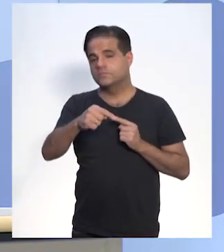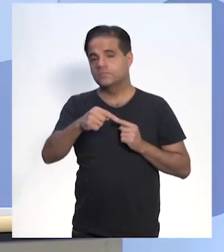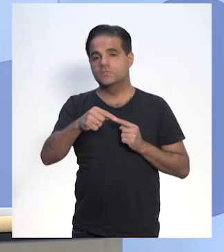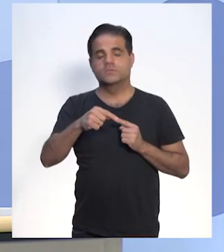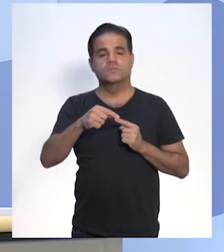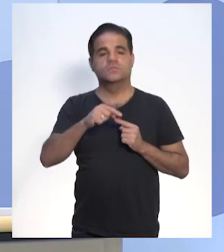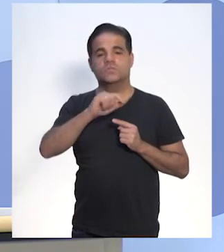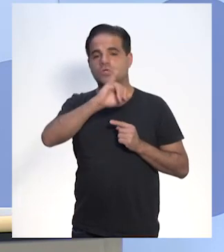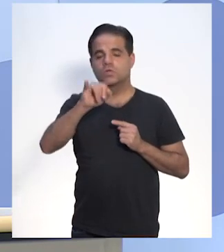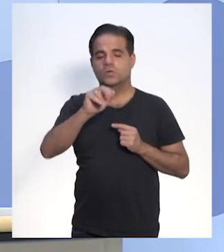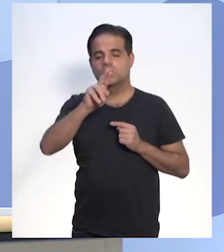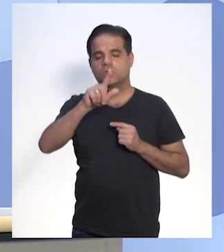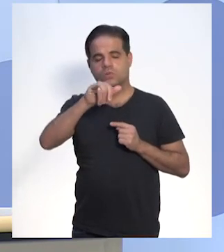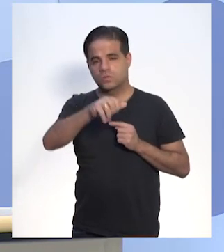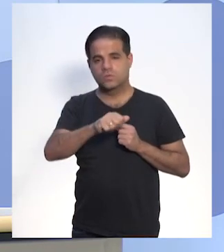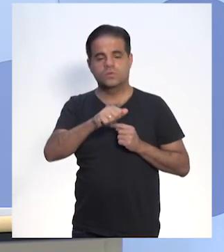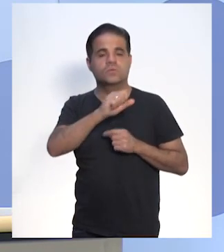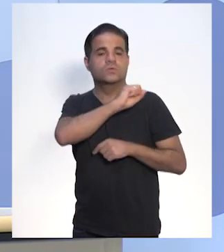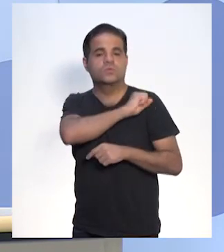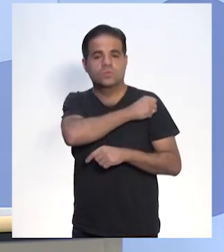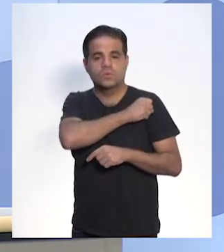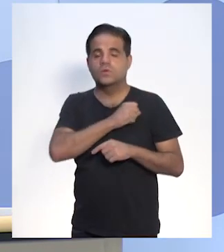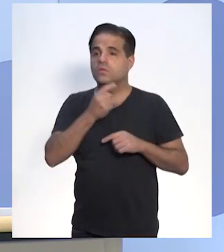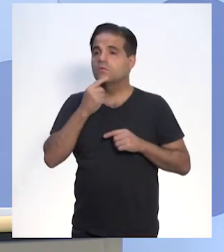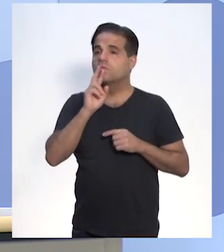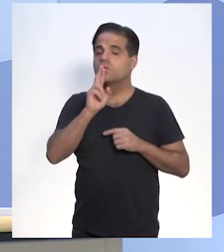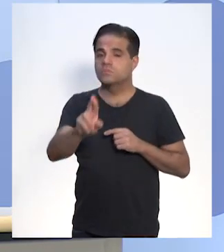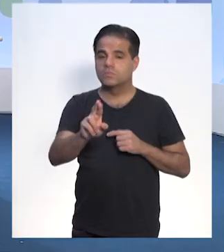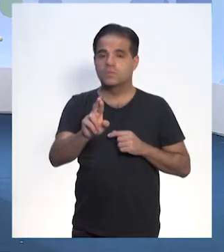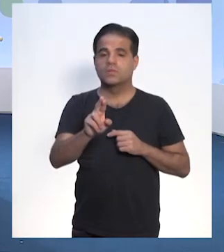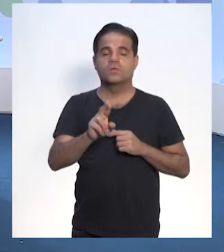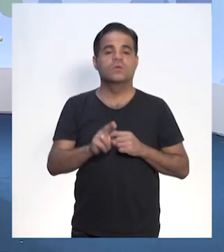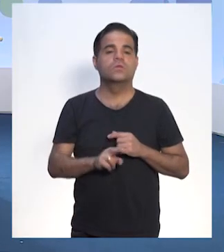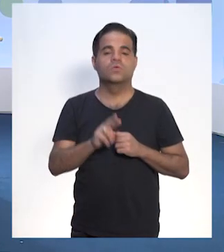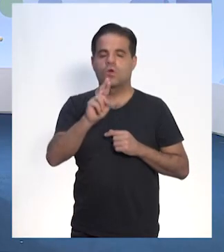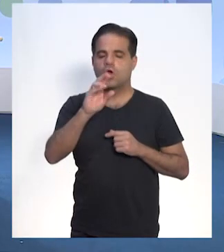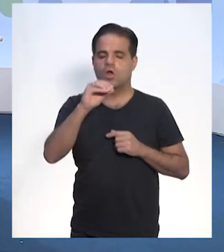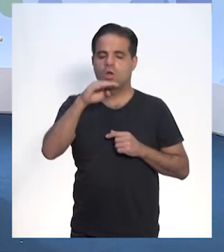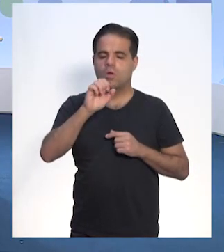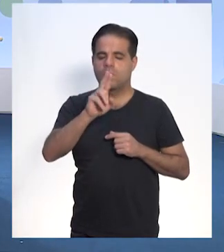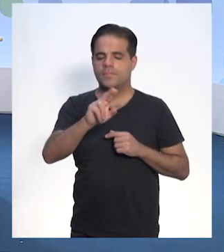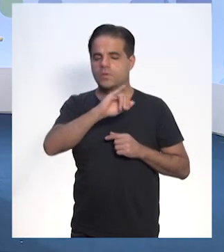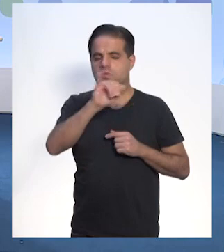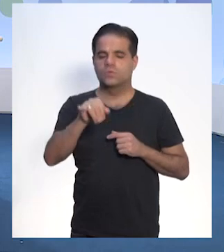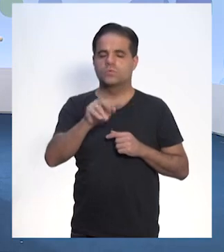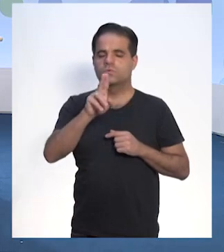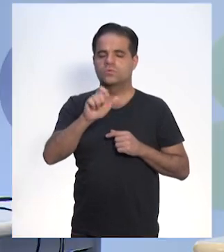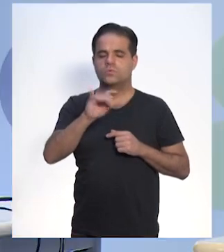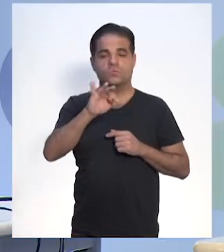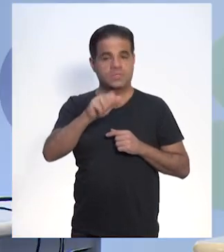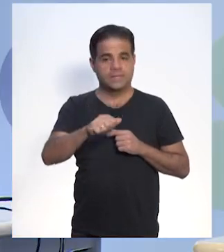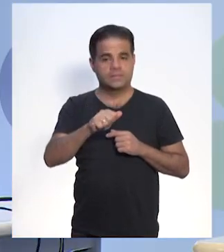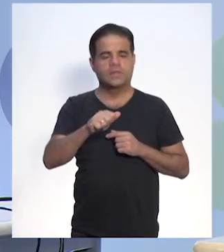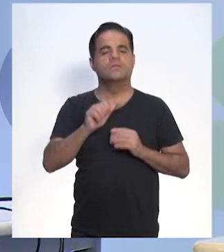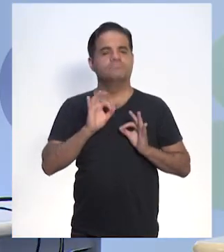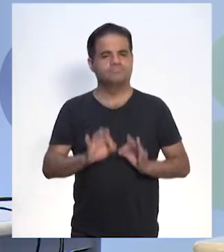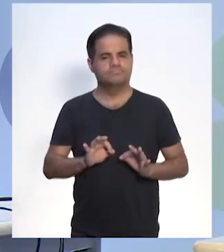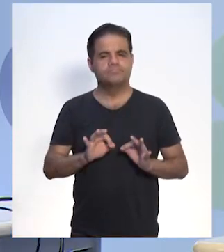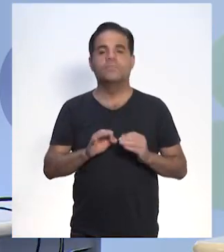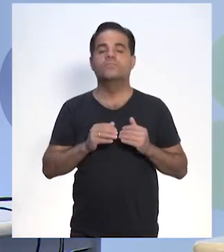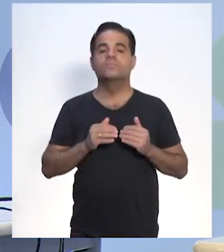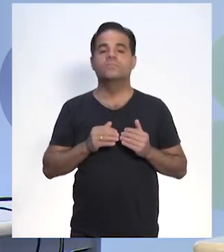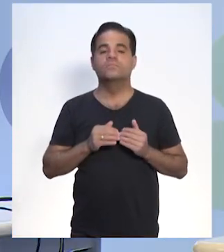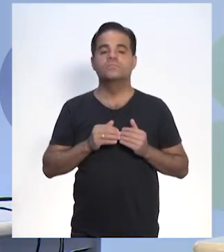Júlia Mosca, do 8A, respondeu Romeu e Julieta. Ok. Então, seguinte, é